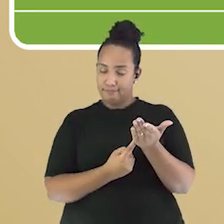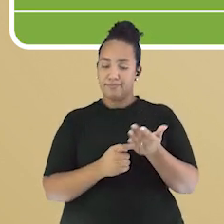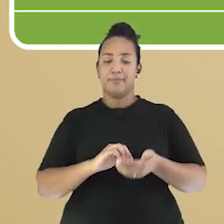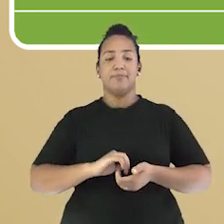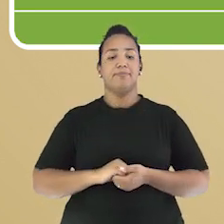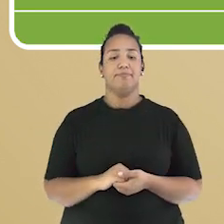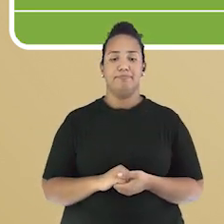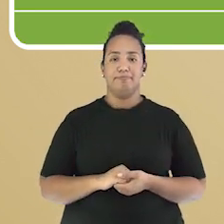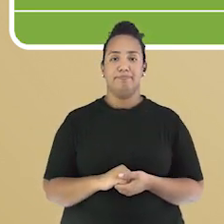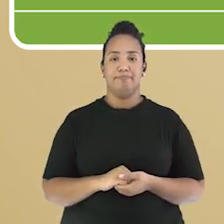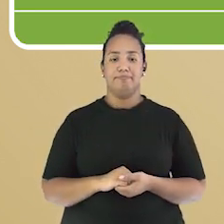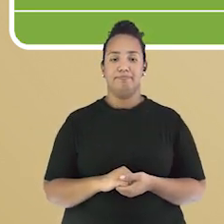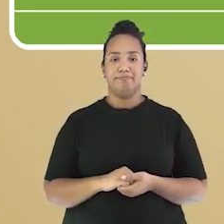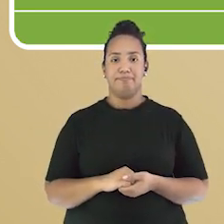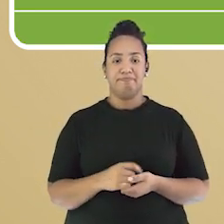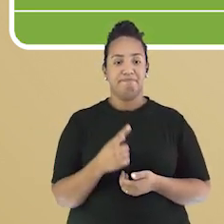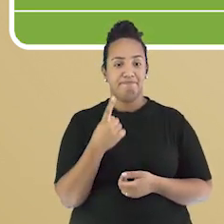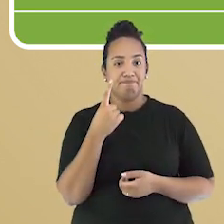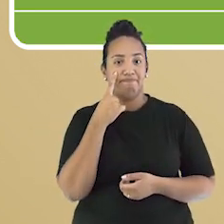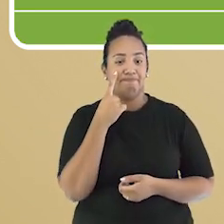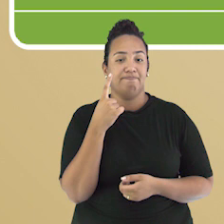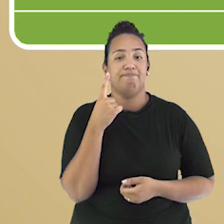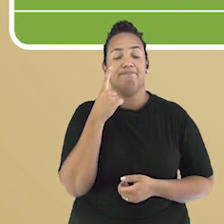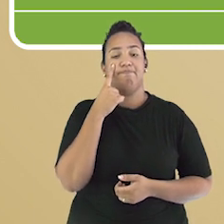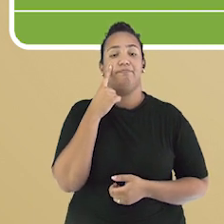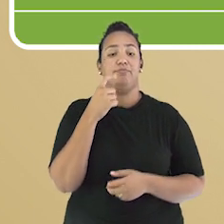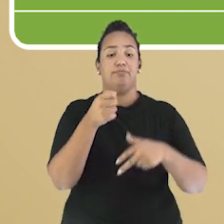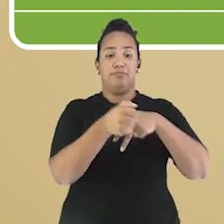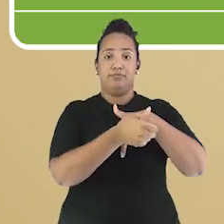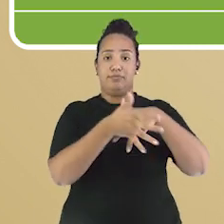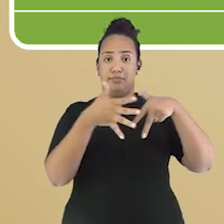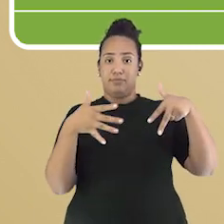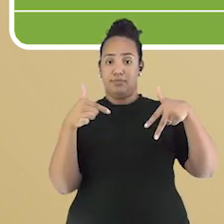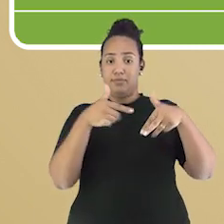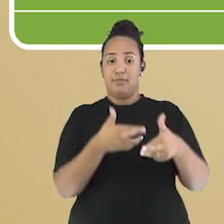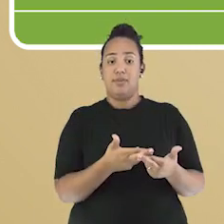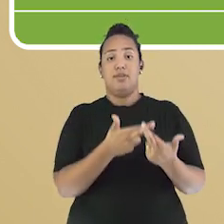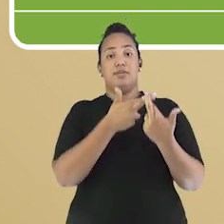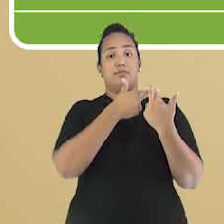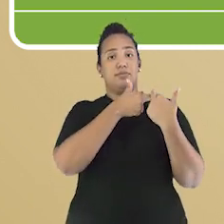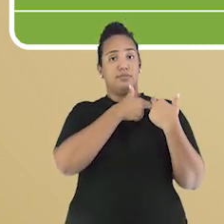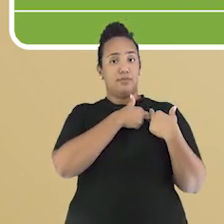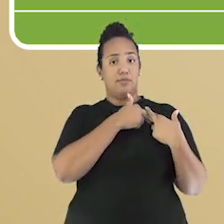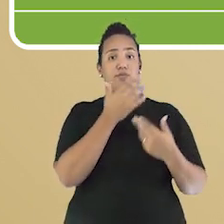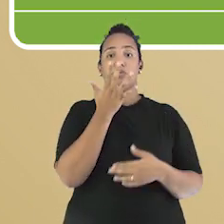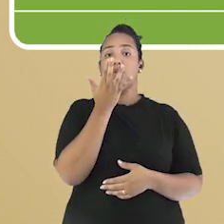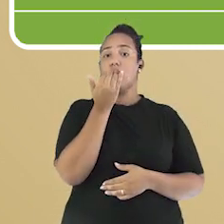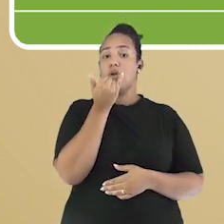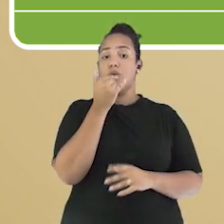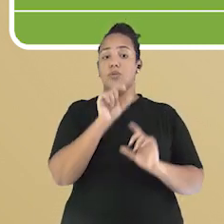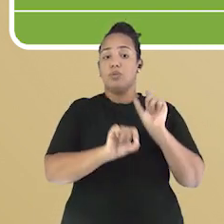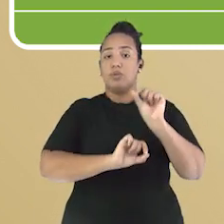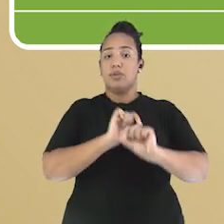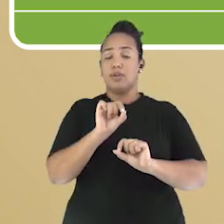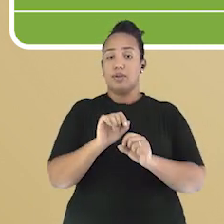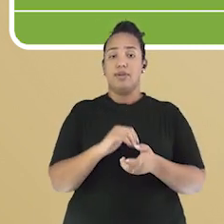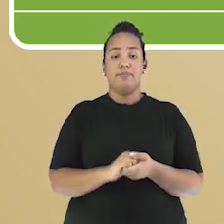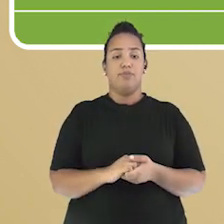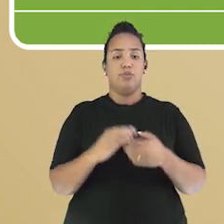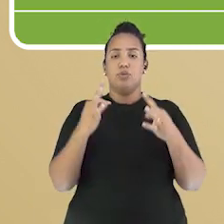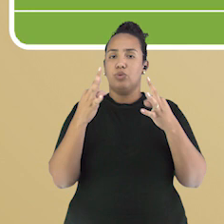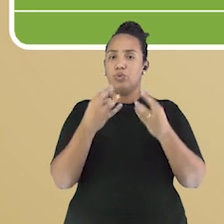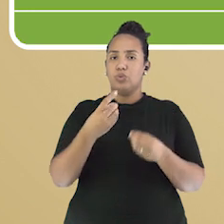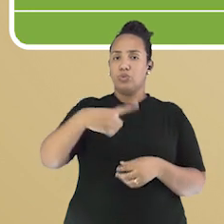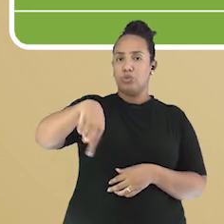caderno. E vejam só, o sistema responsável por lidar com a alimentação, com os alimentos